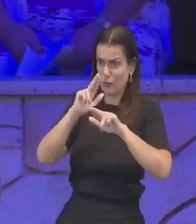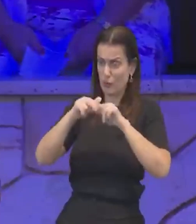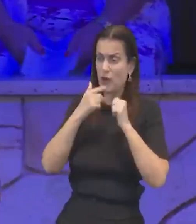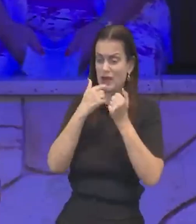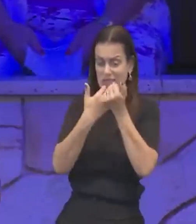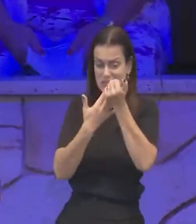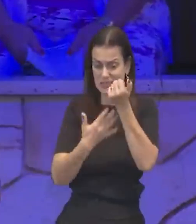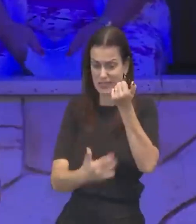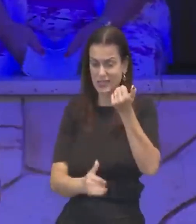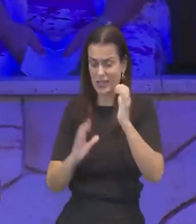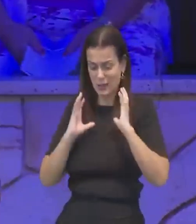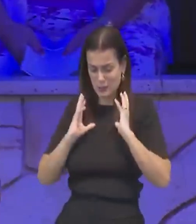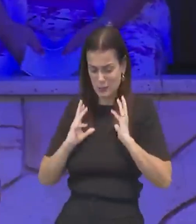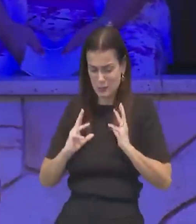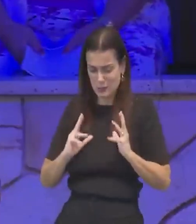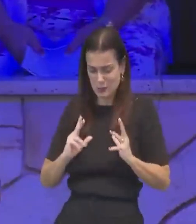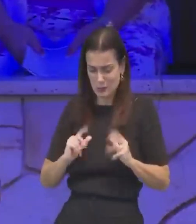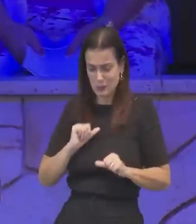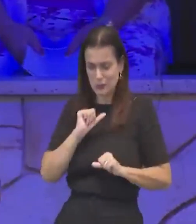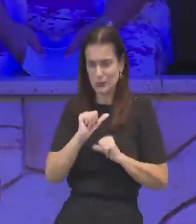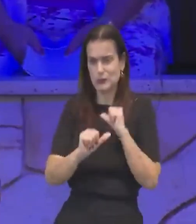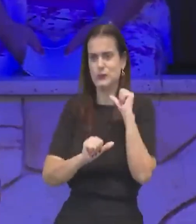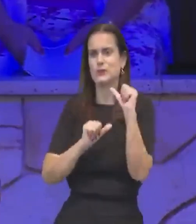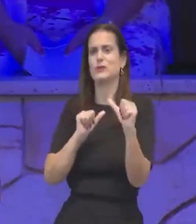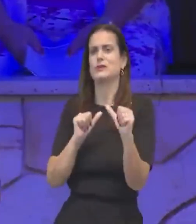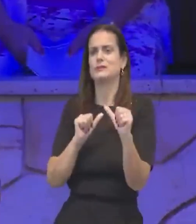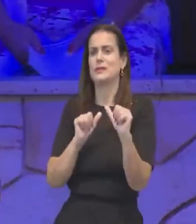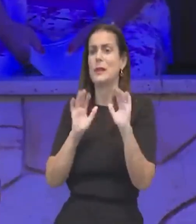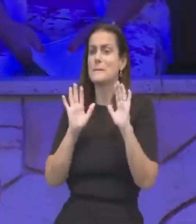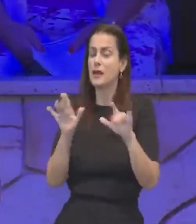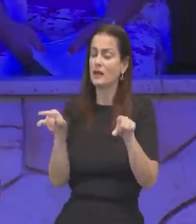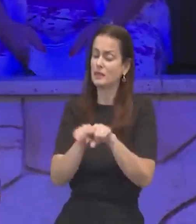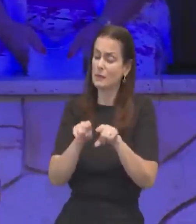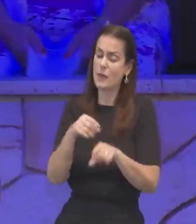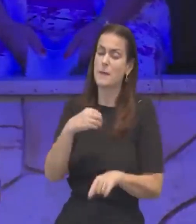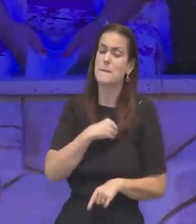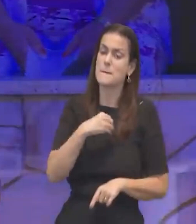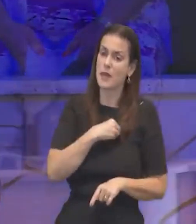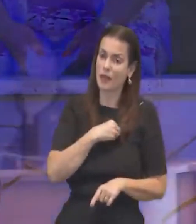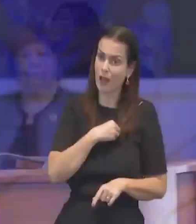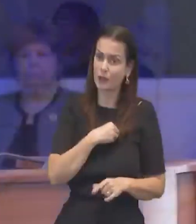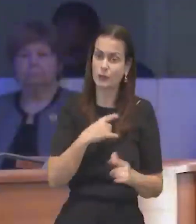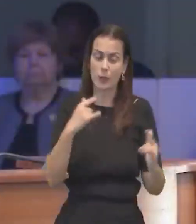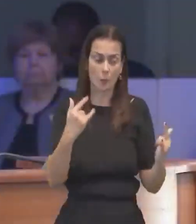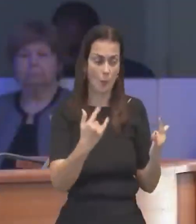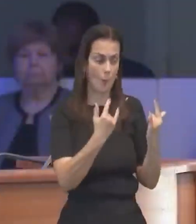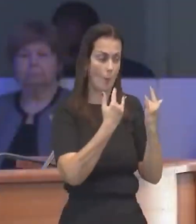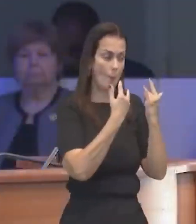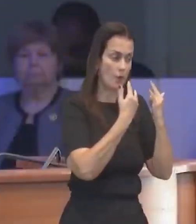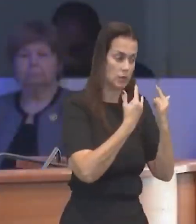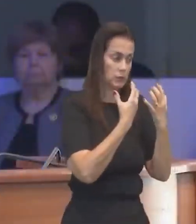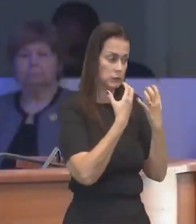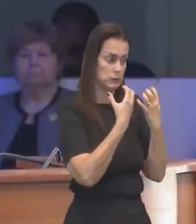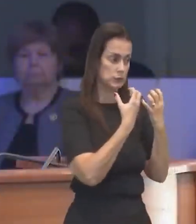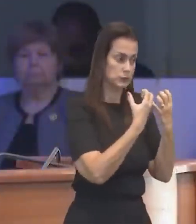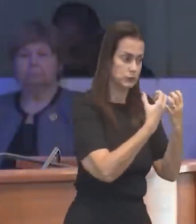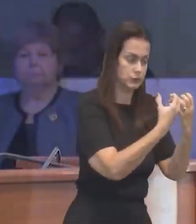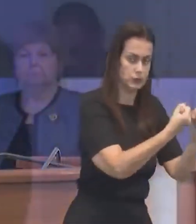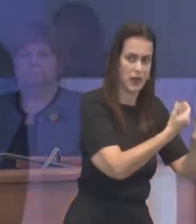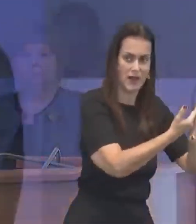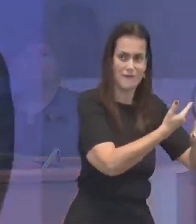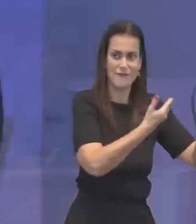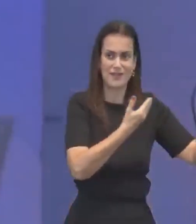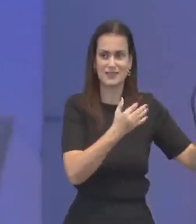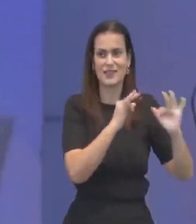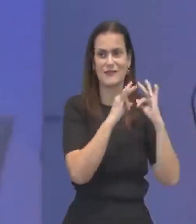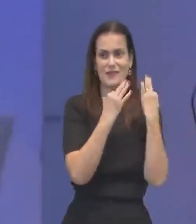nos regenerar, é nos purificar, mas do outro lado o pecado tenta nos afastar, o pecado nos afasta da nossa